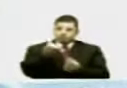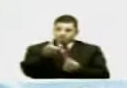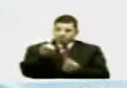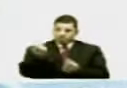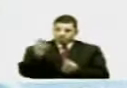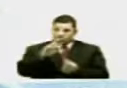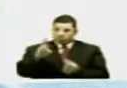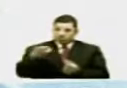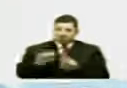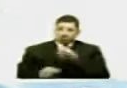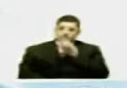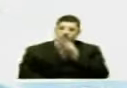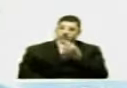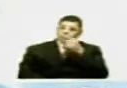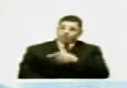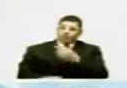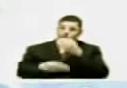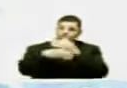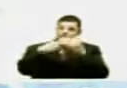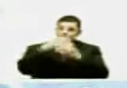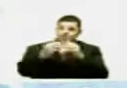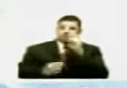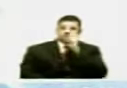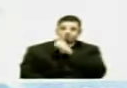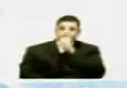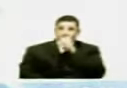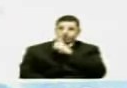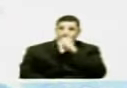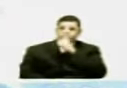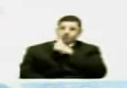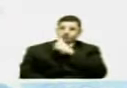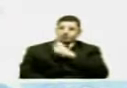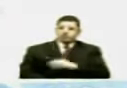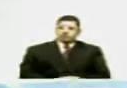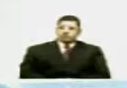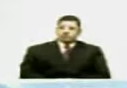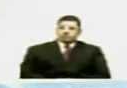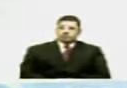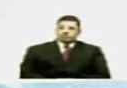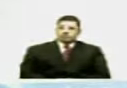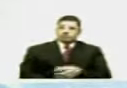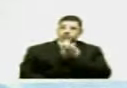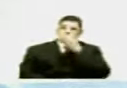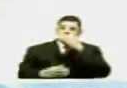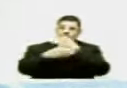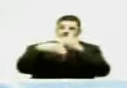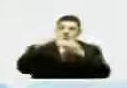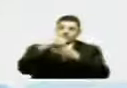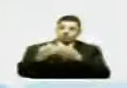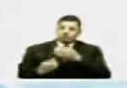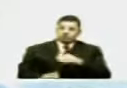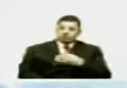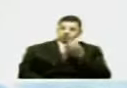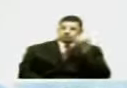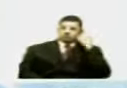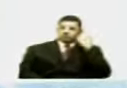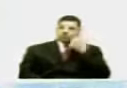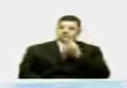600 milhões. Essa obra é uma mentira, deputado Zé Ricardo. Essa obra é uma